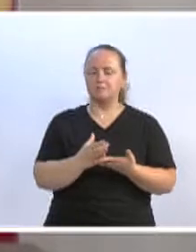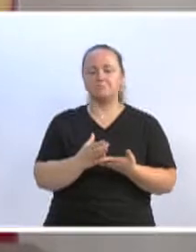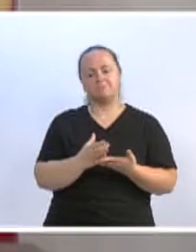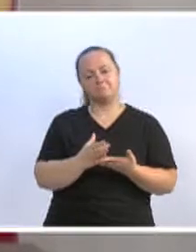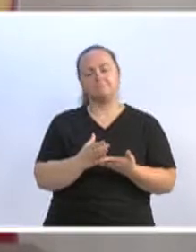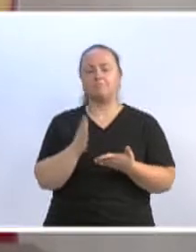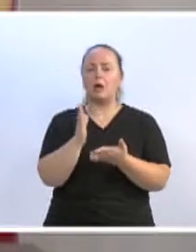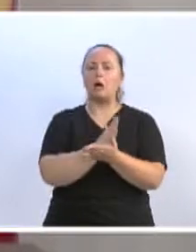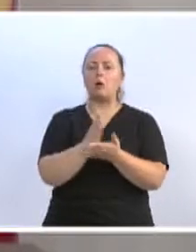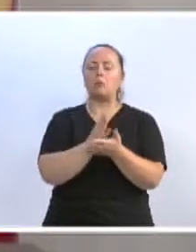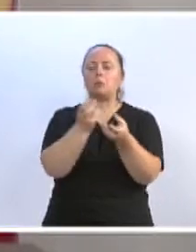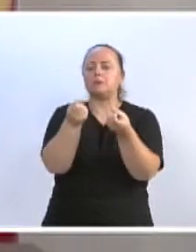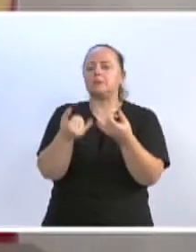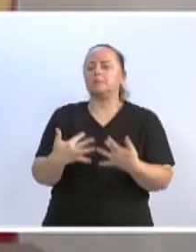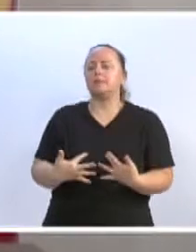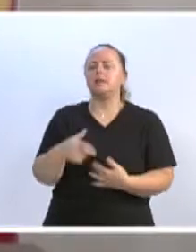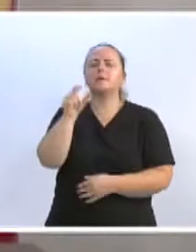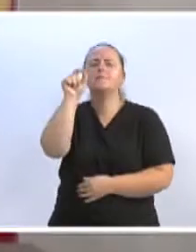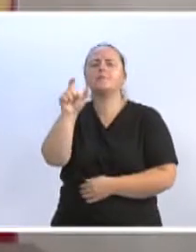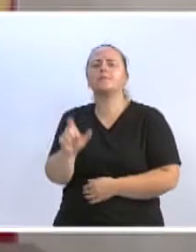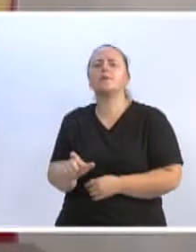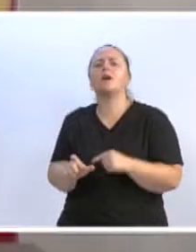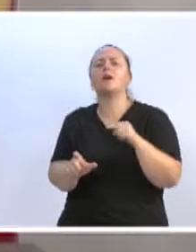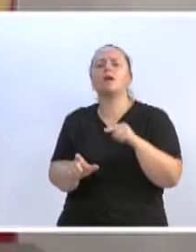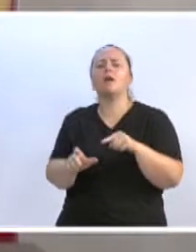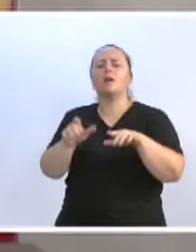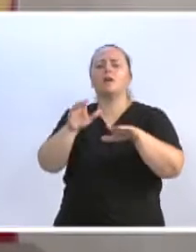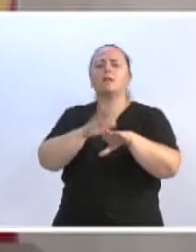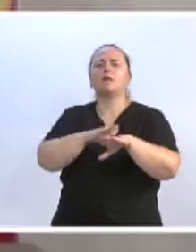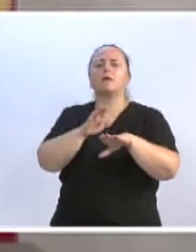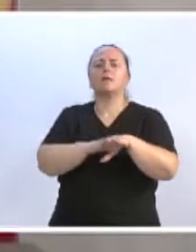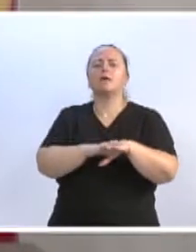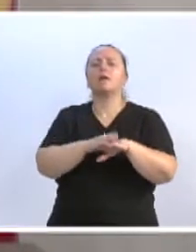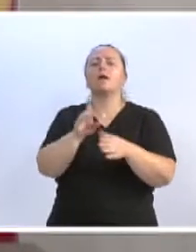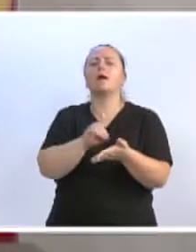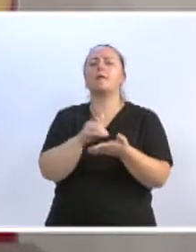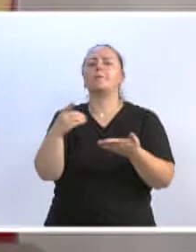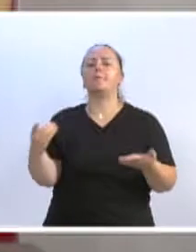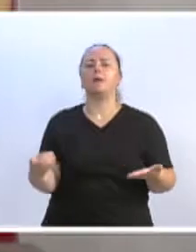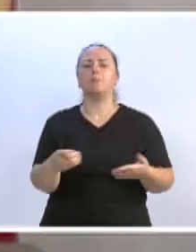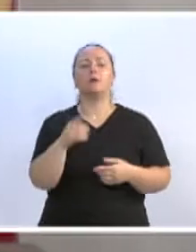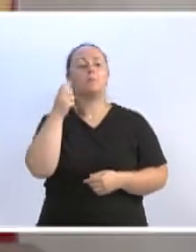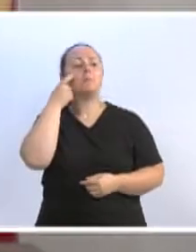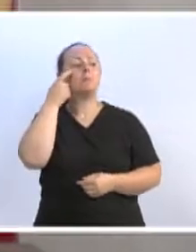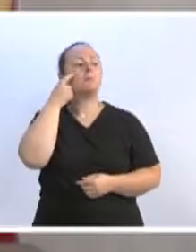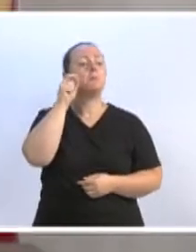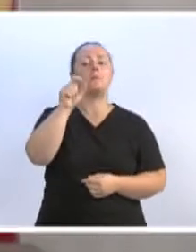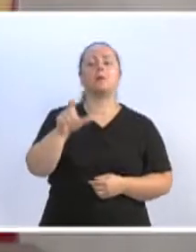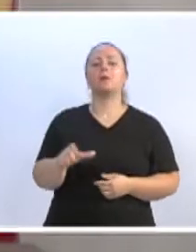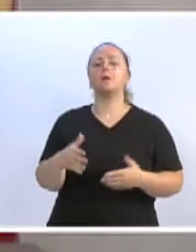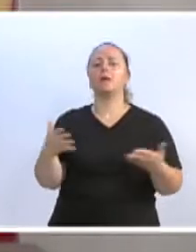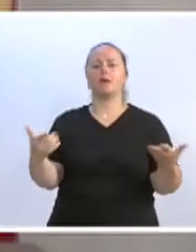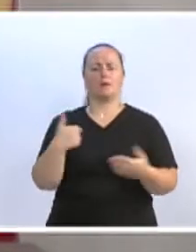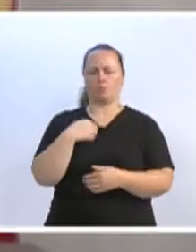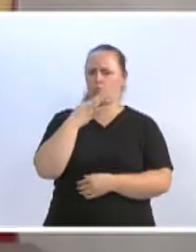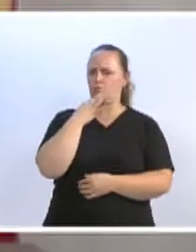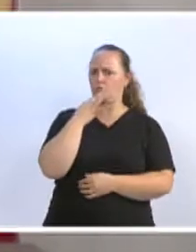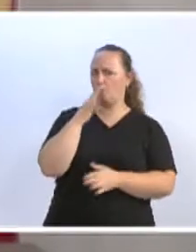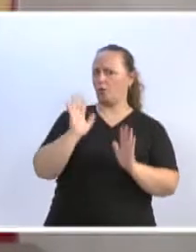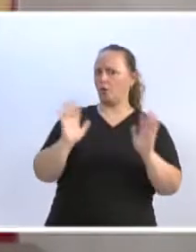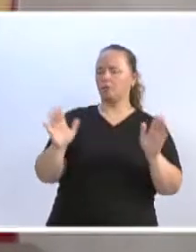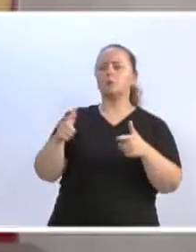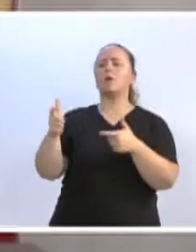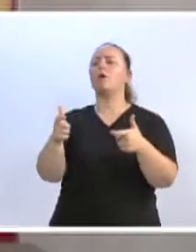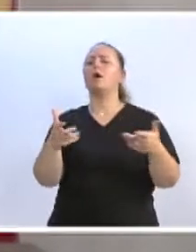escuta as pessoas dizendo: quem foi que escreveu a Bíblia? Me mostre alguém que escreveu a Bíblia. Eu não conheço ainda, eu não vi.